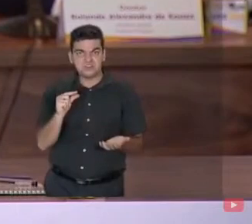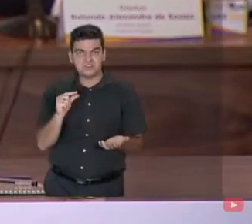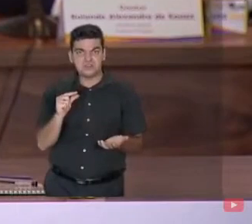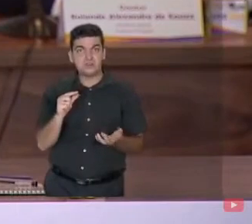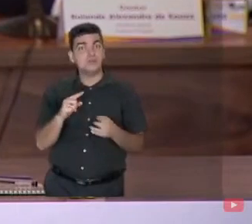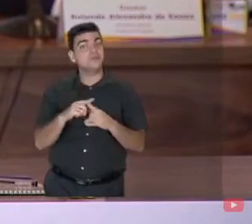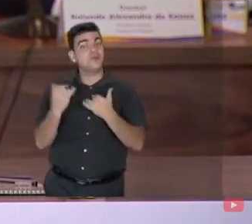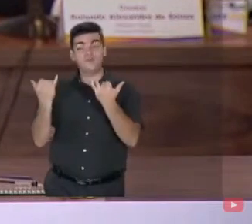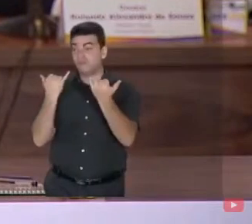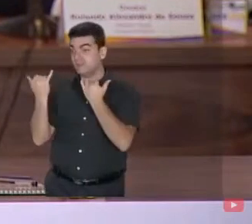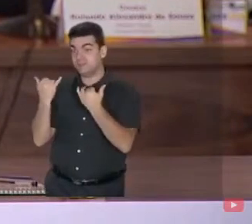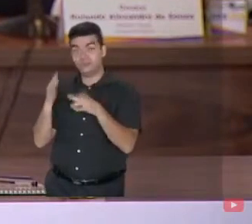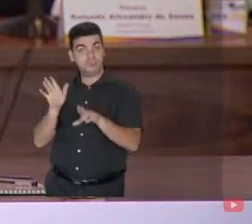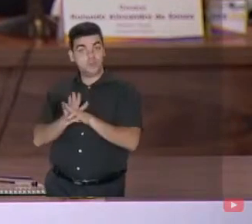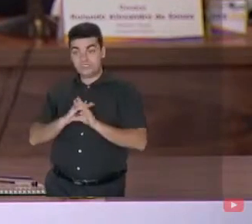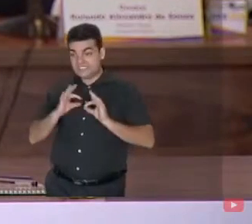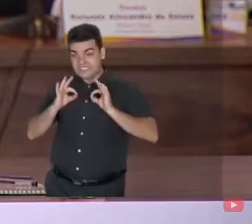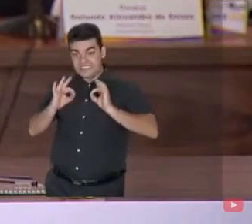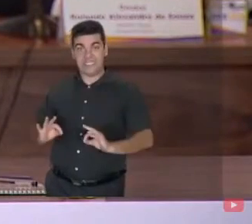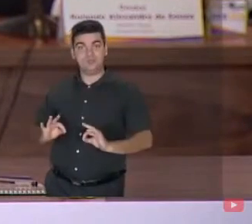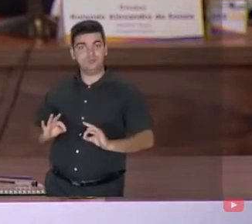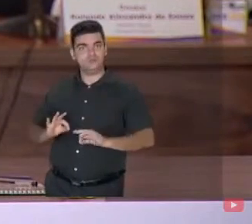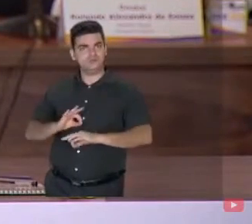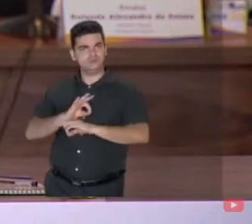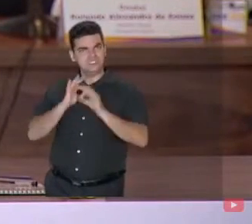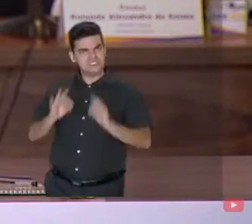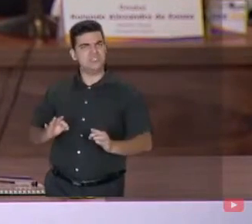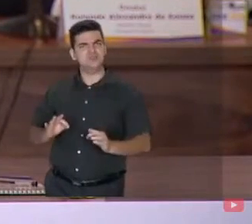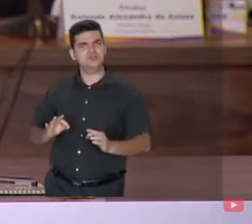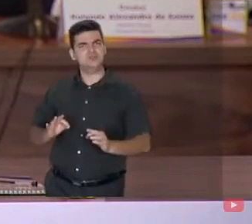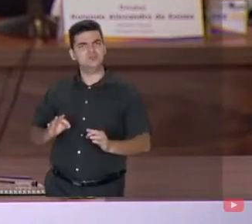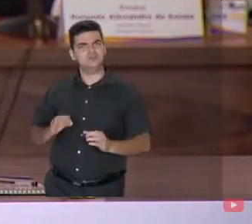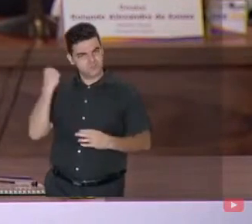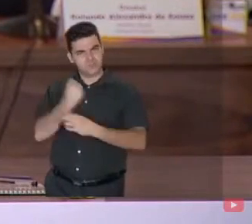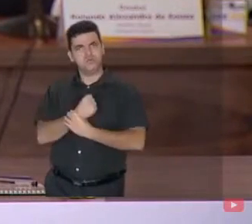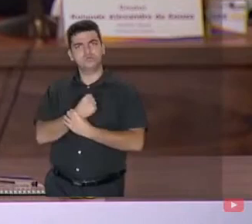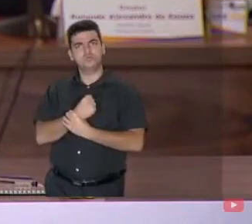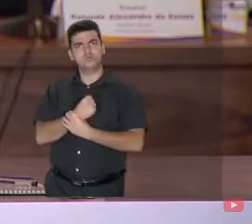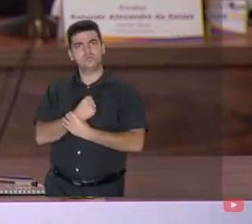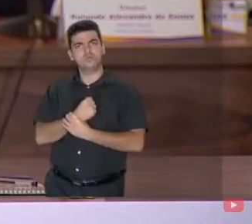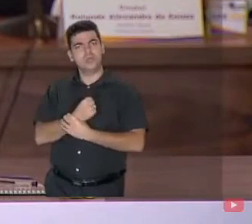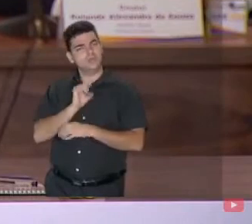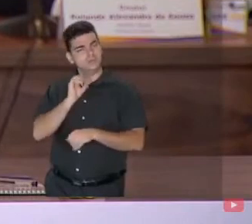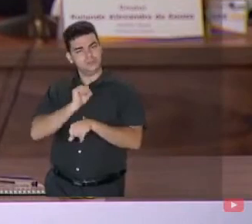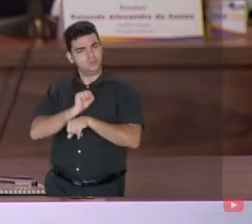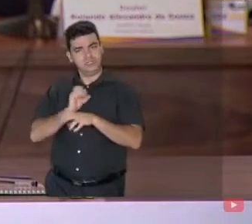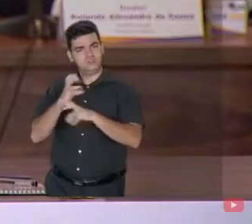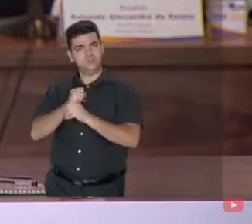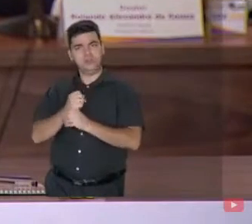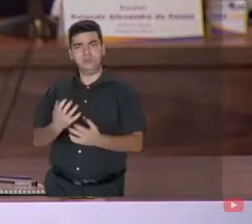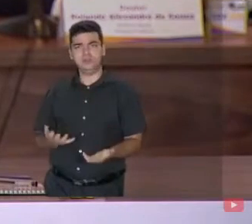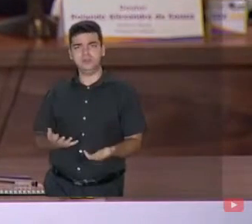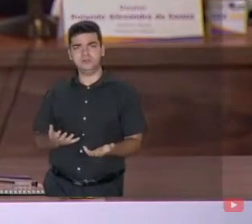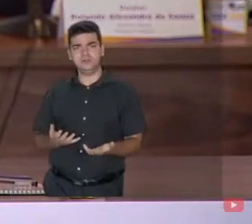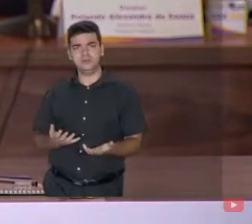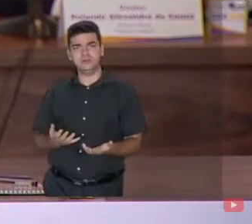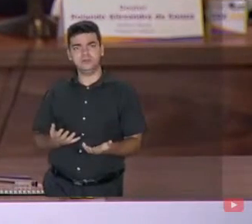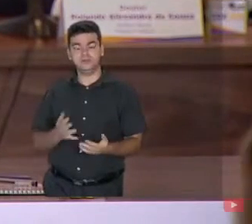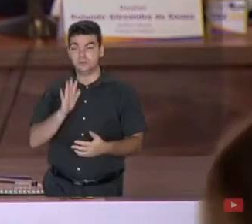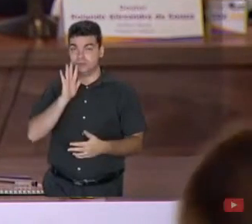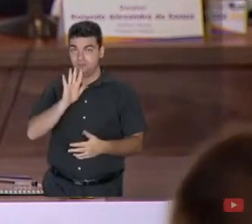dados chegaram íntegros, estão mantidos íntegros e assim serão divulgados.